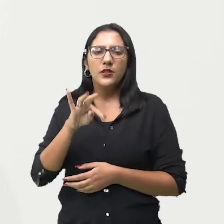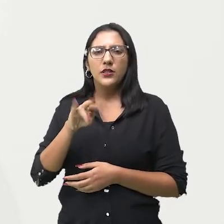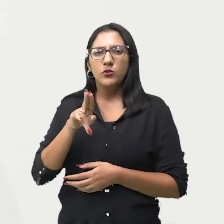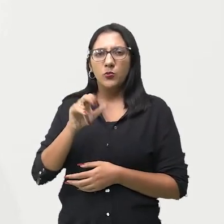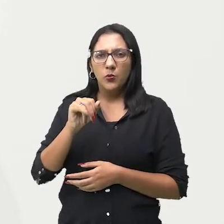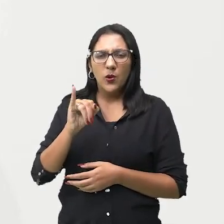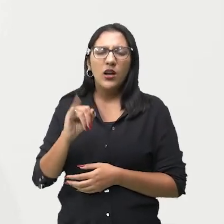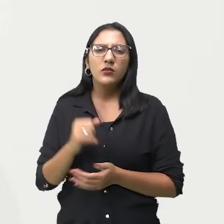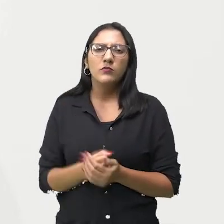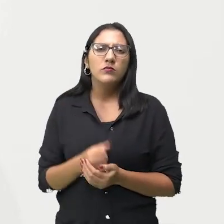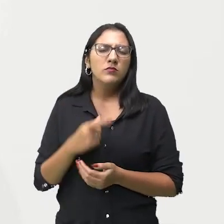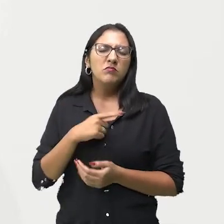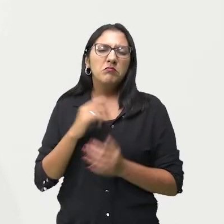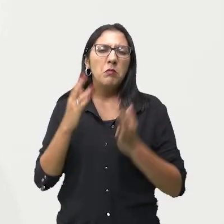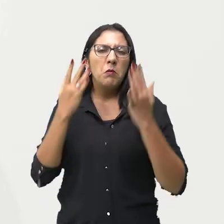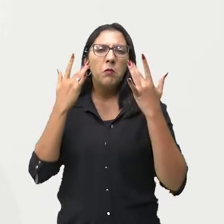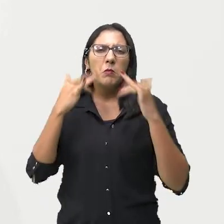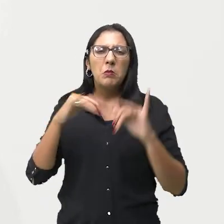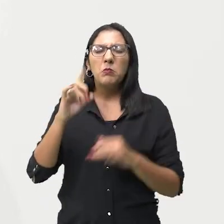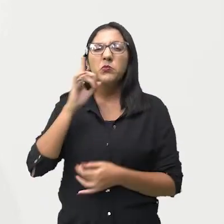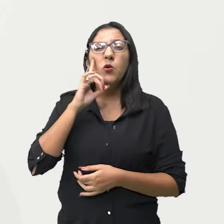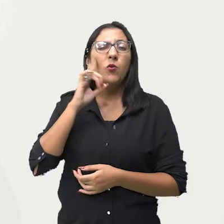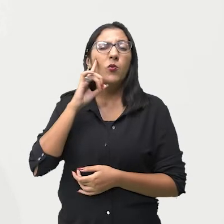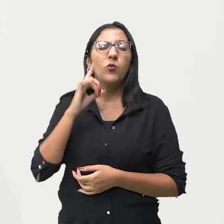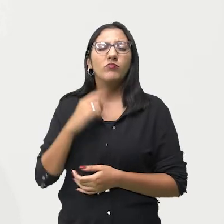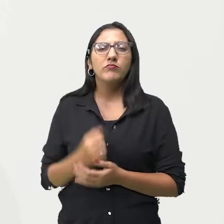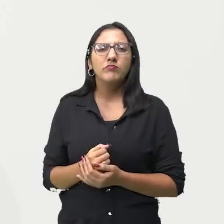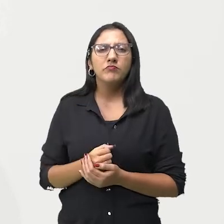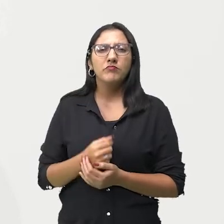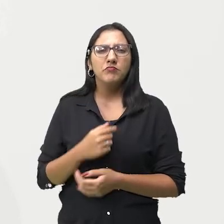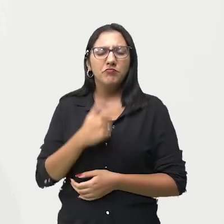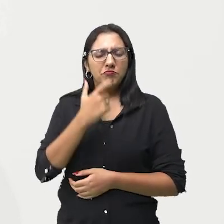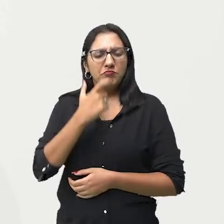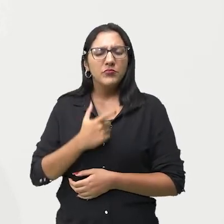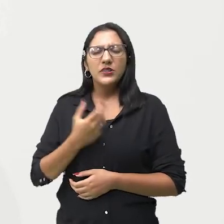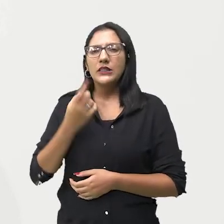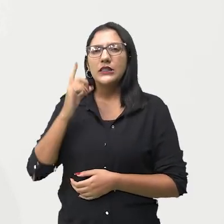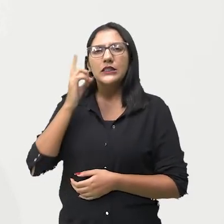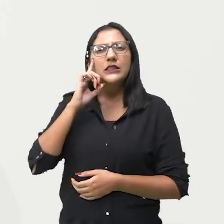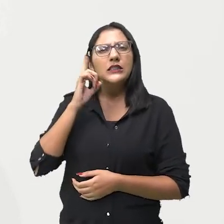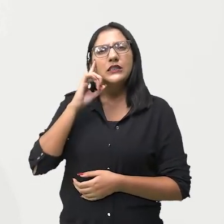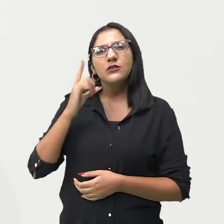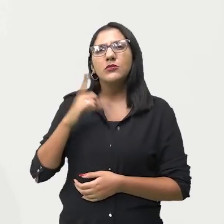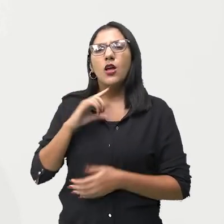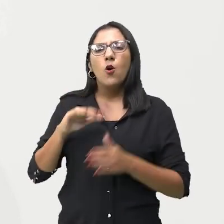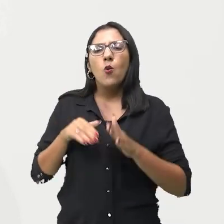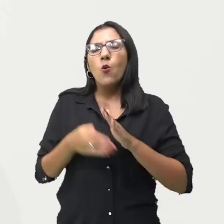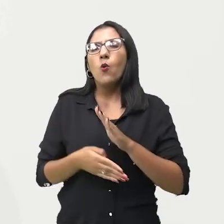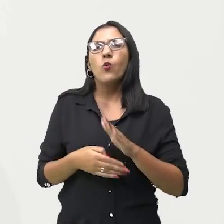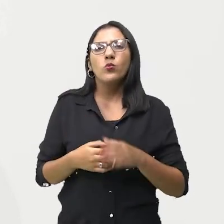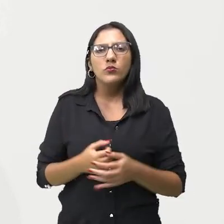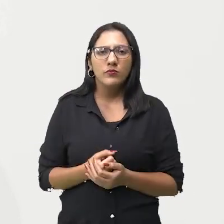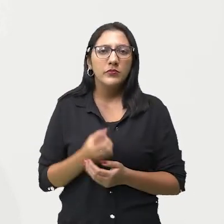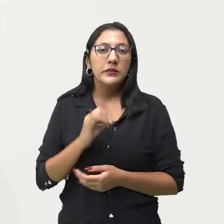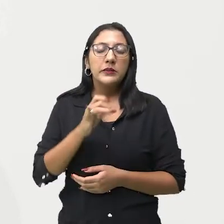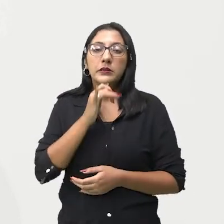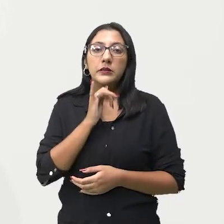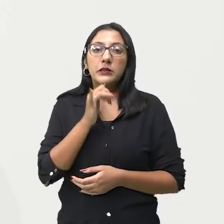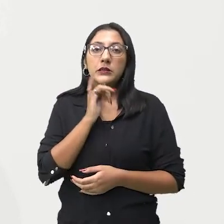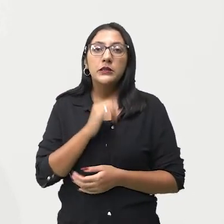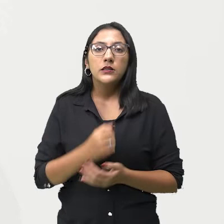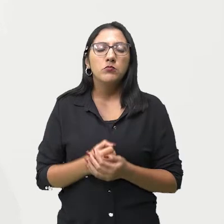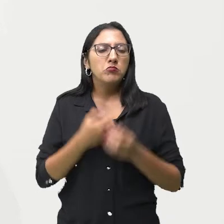habituais do meu cotidiano. Aquilo que eu costumo fazer, aquilo que é hábito de alguém. Alguém, quando vai dizer o